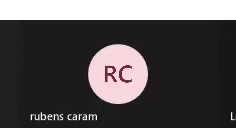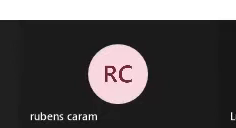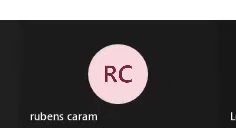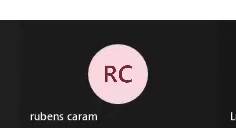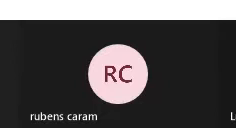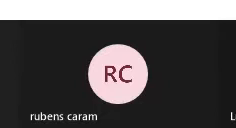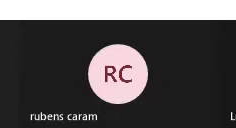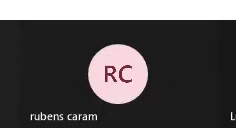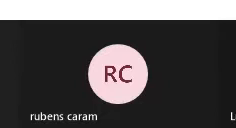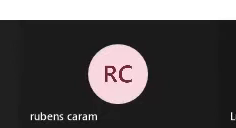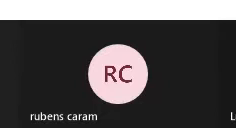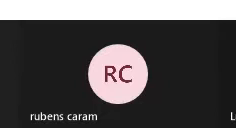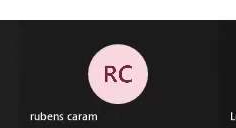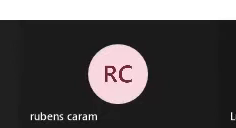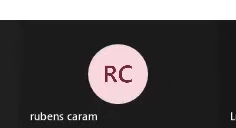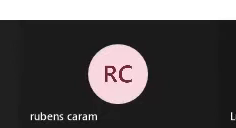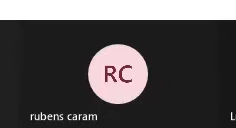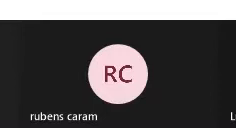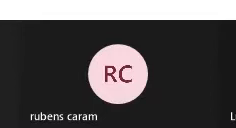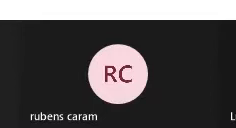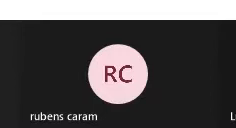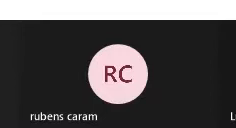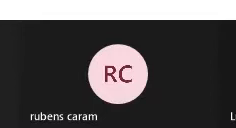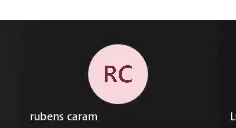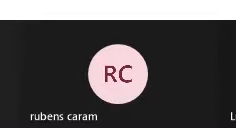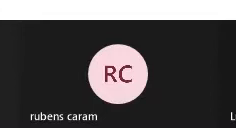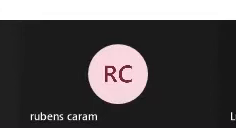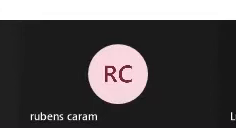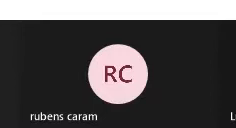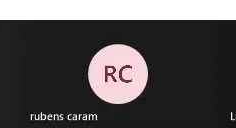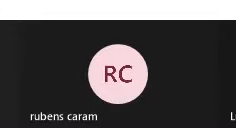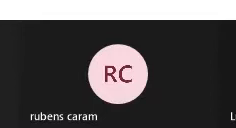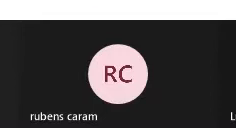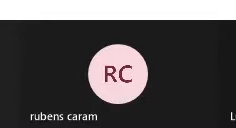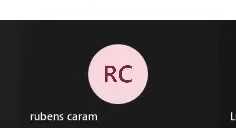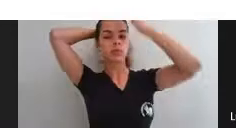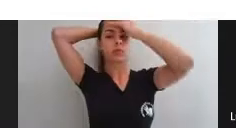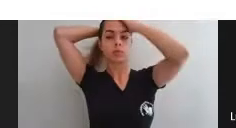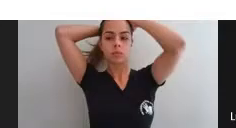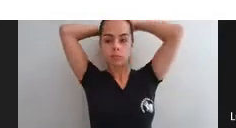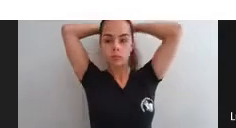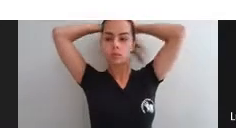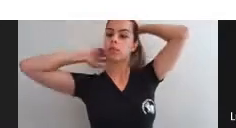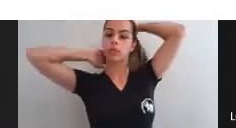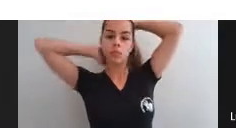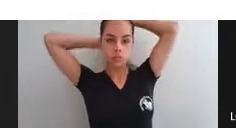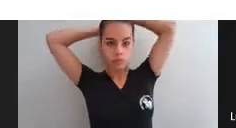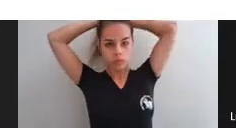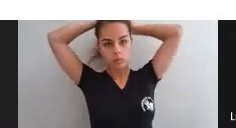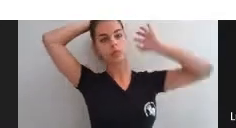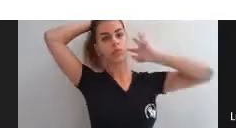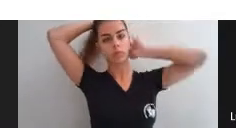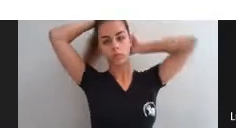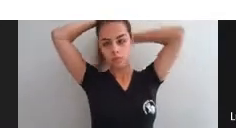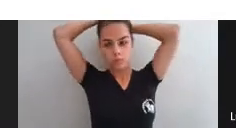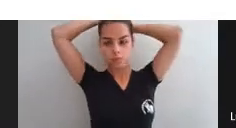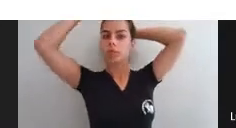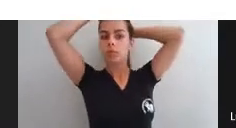nessas últimas aulas a gente tem explorado bem o conceito da primeira lei, né? Que diz que a variação da energia